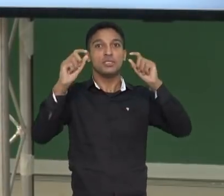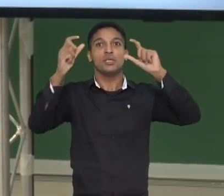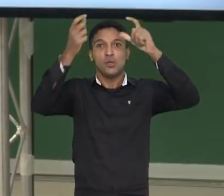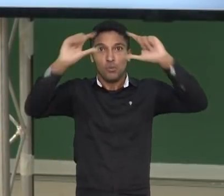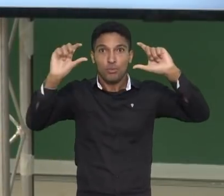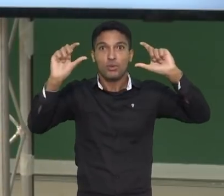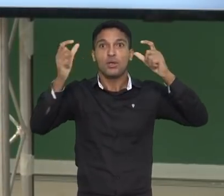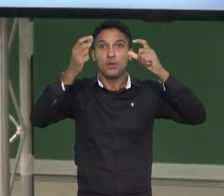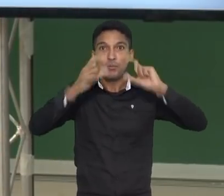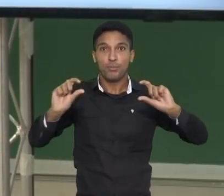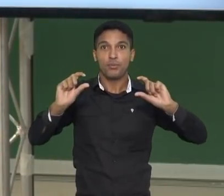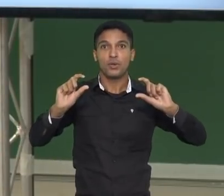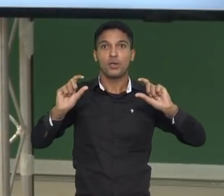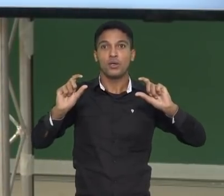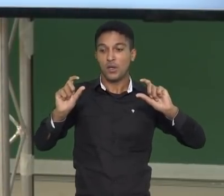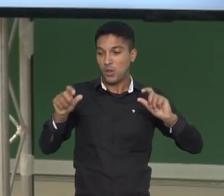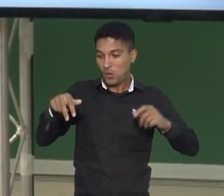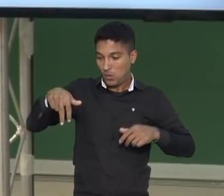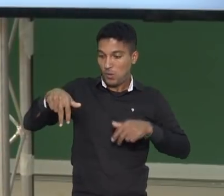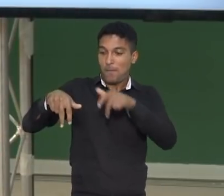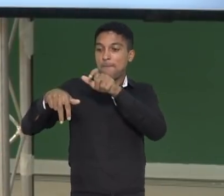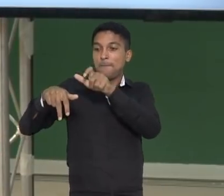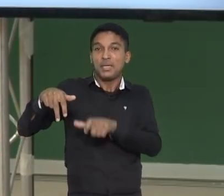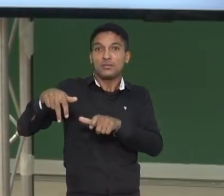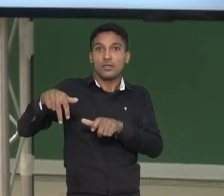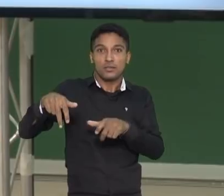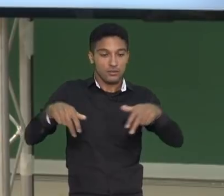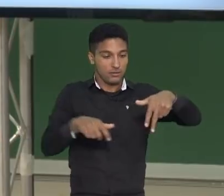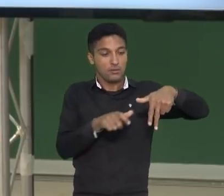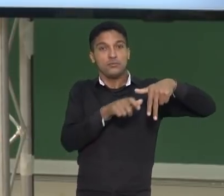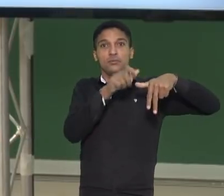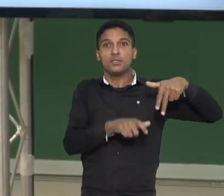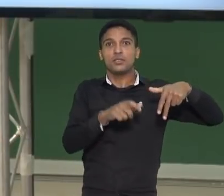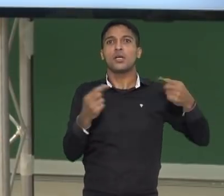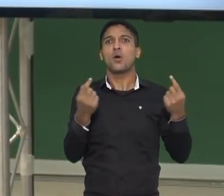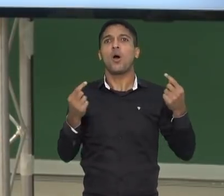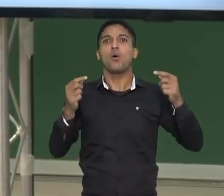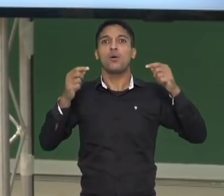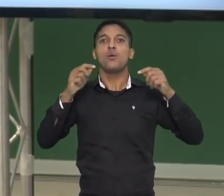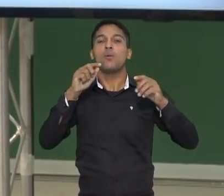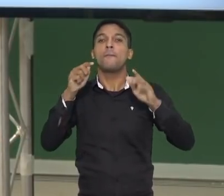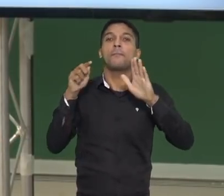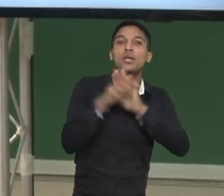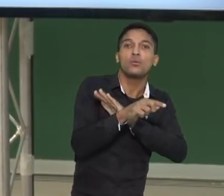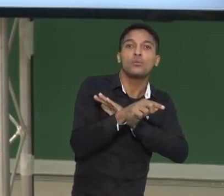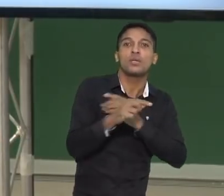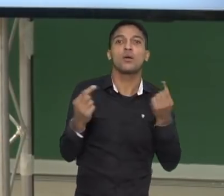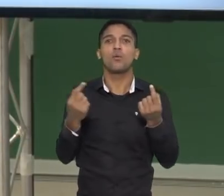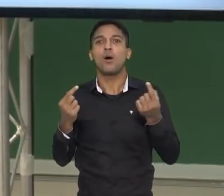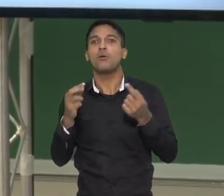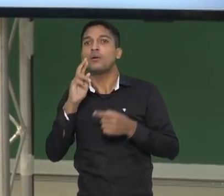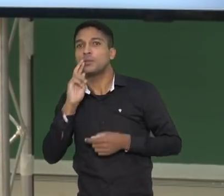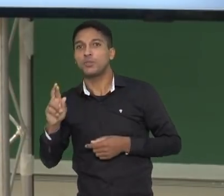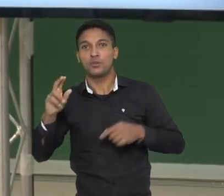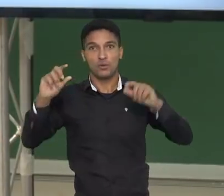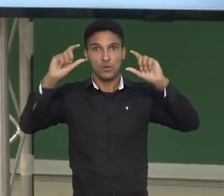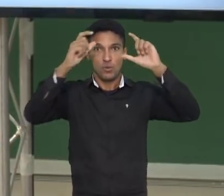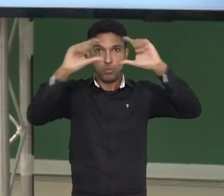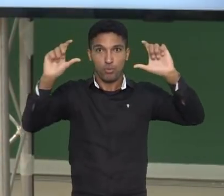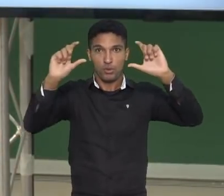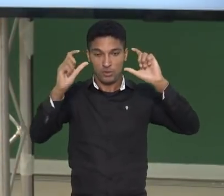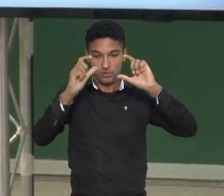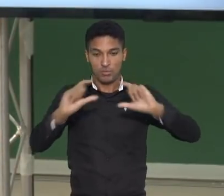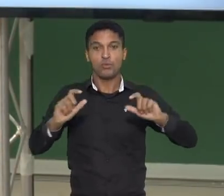que ali? Qual personagem falou isso? Qual personagem respondeu aquilo? Então, é muito importante quando a